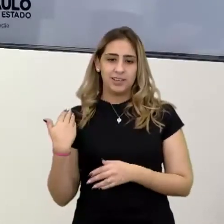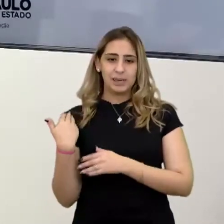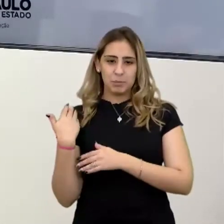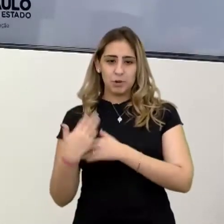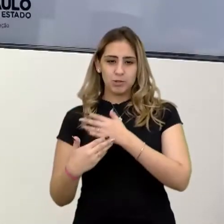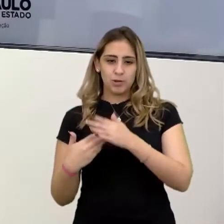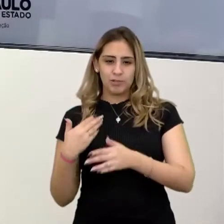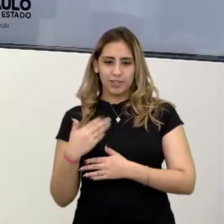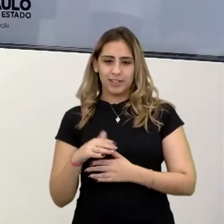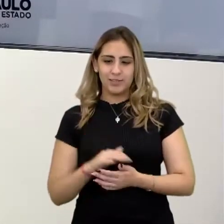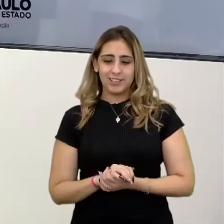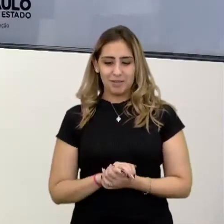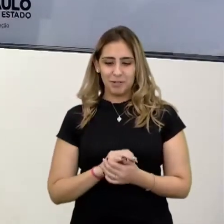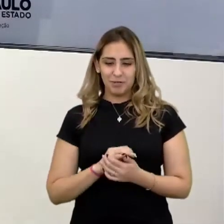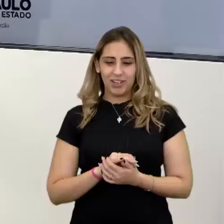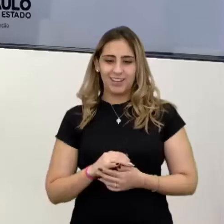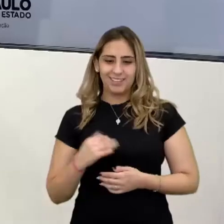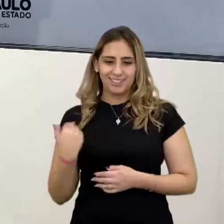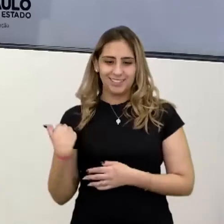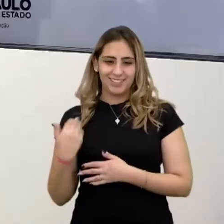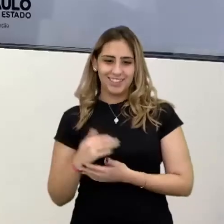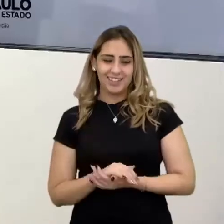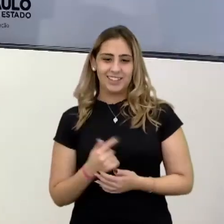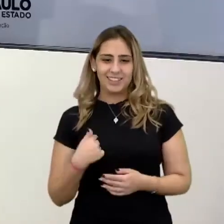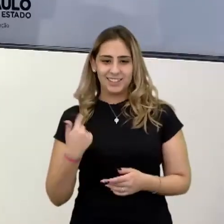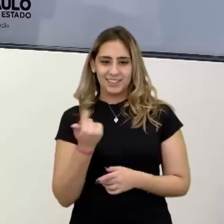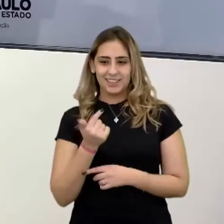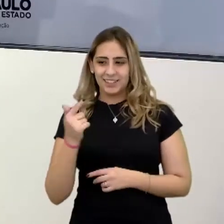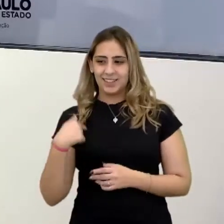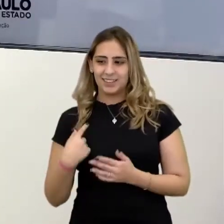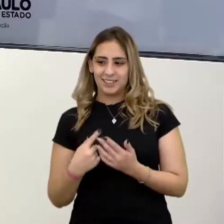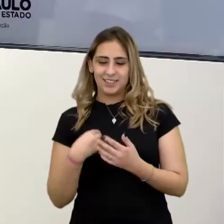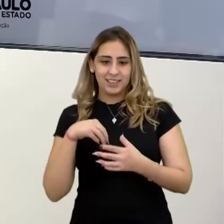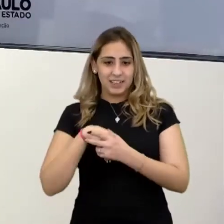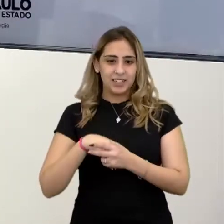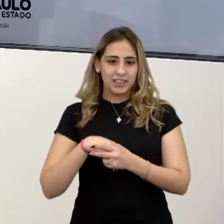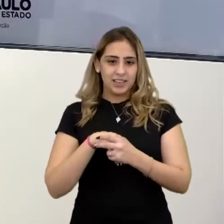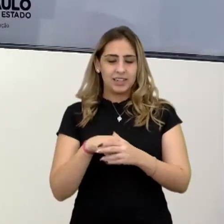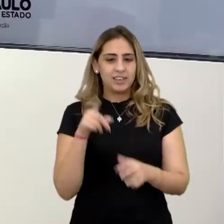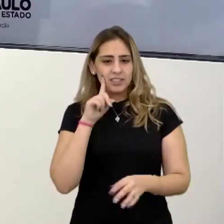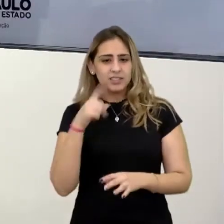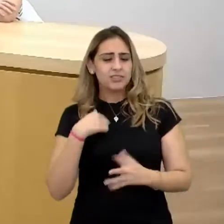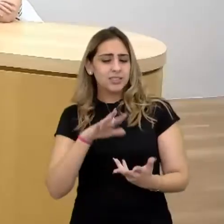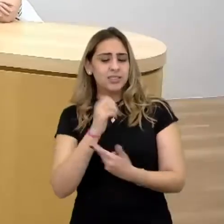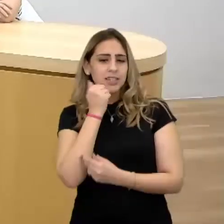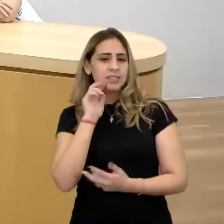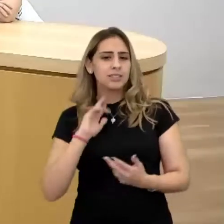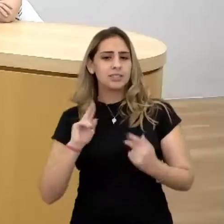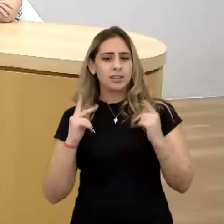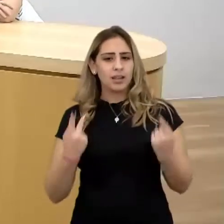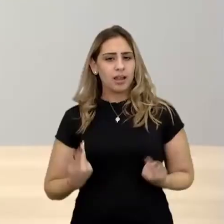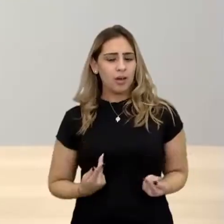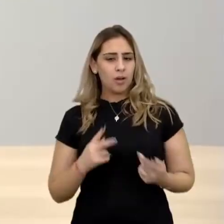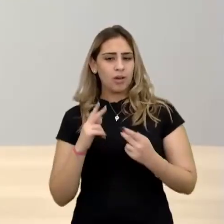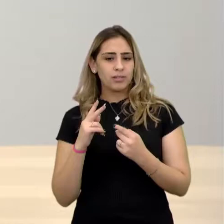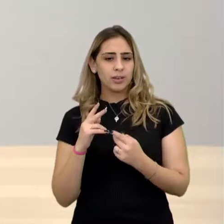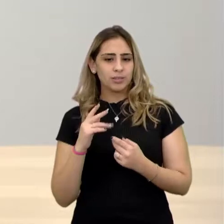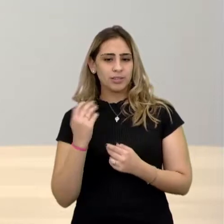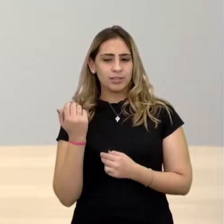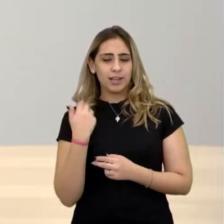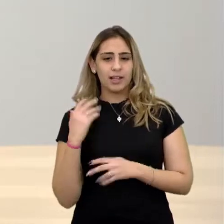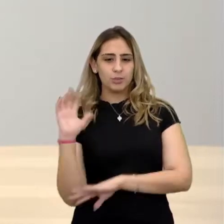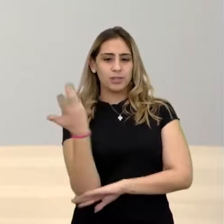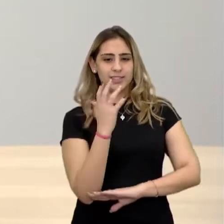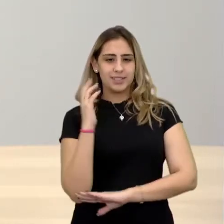do CMSP, uma mulher fundamental aí na biologia. Com a gente aqui, a Ciência da Natureza. Fala, Pri! E aí,